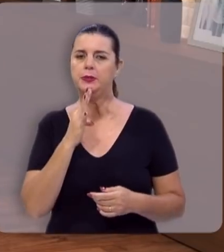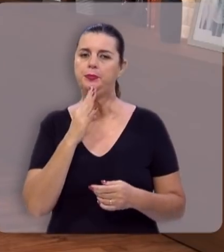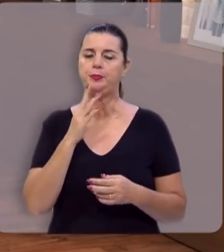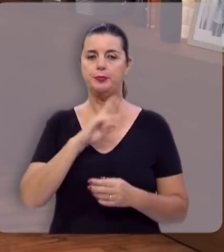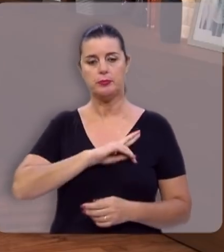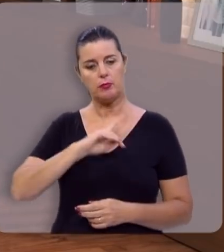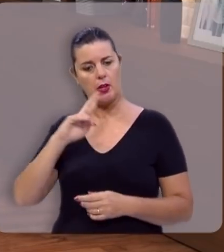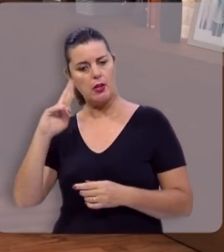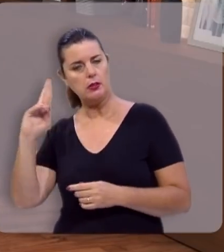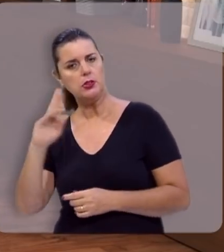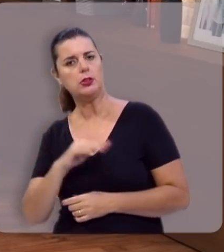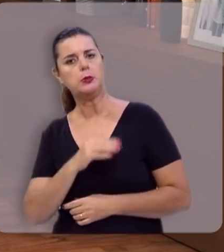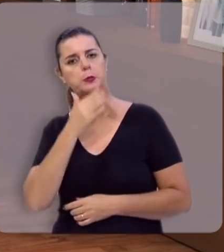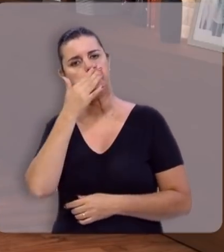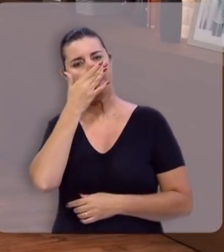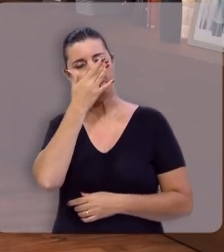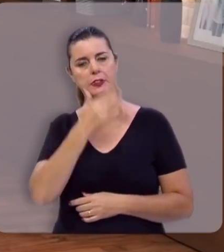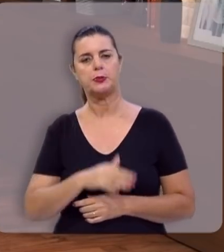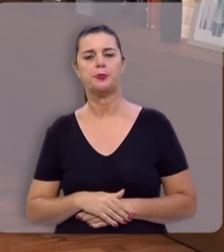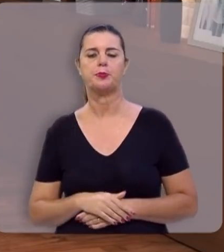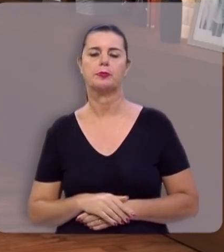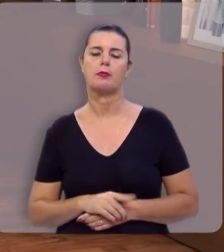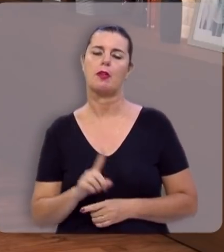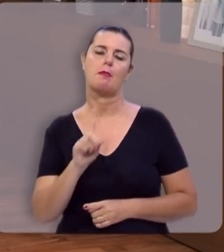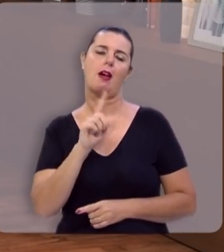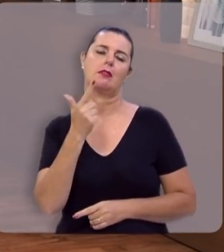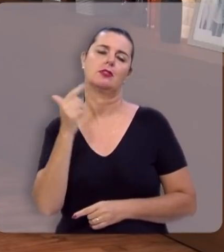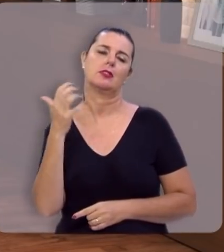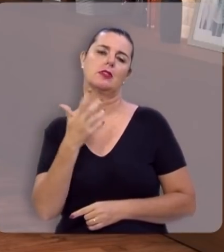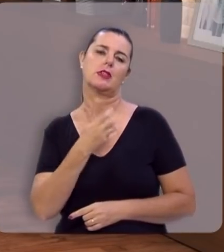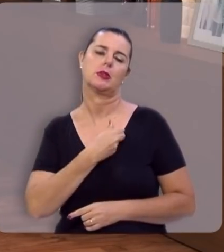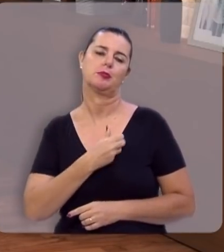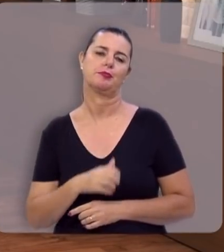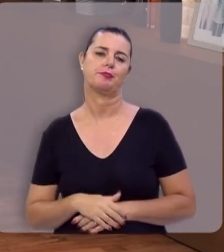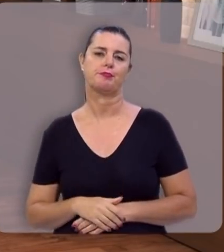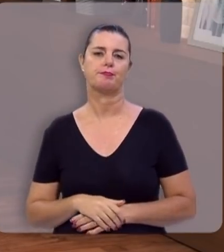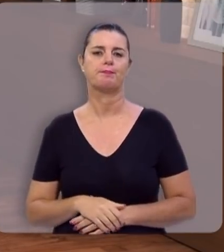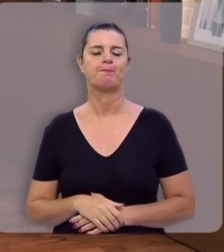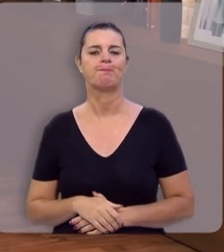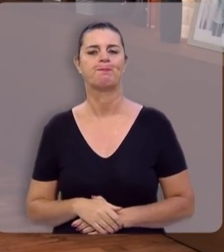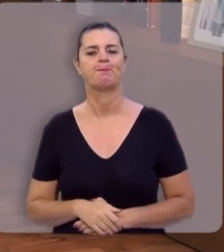de ponta a ponta, mas não estava salvo.